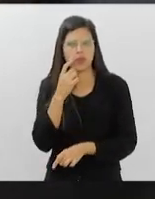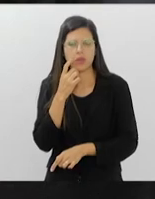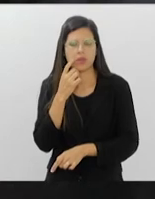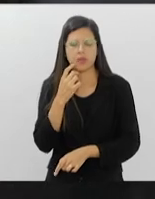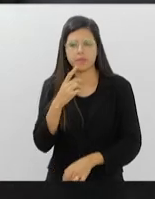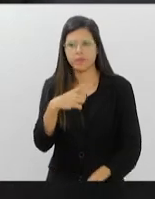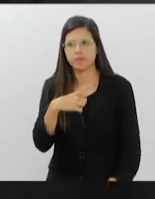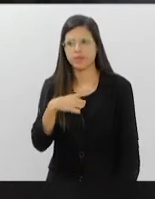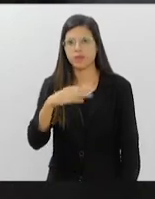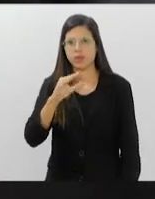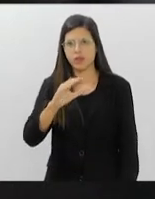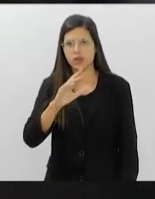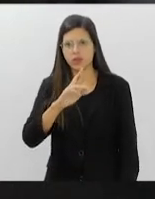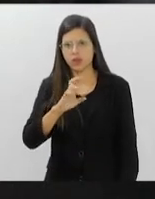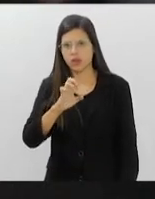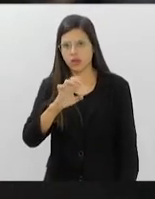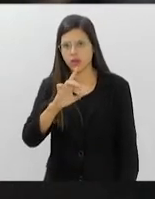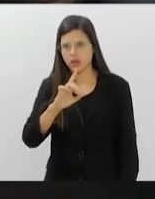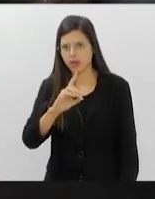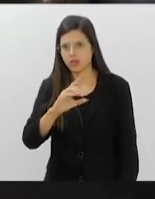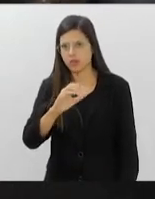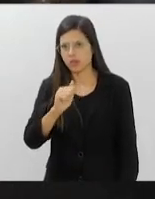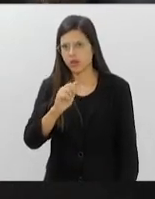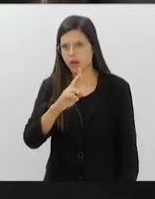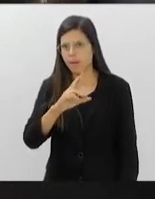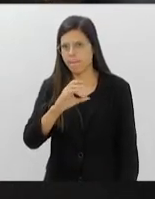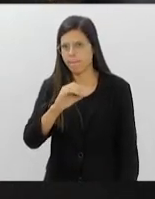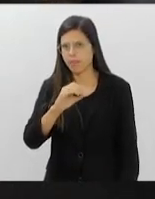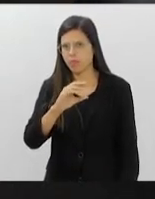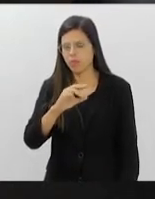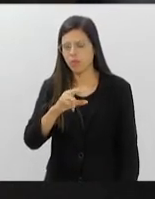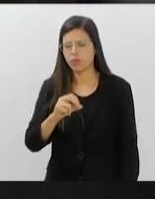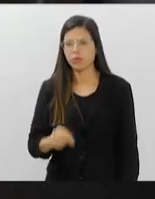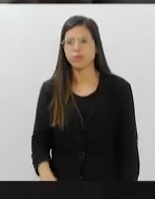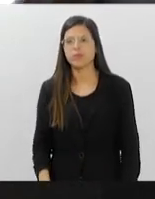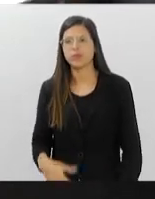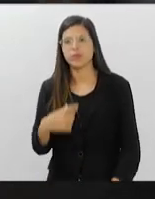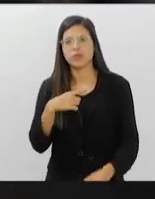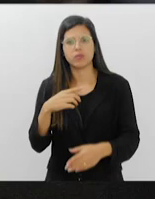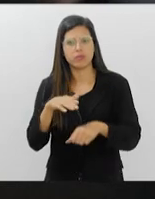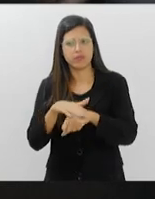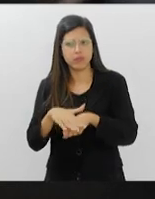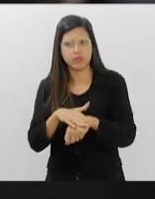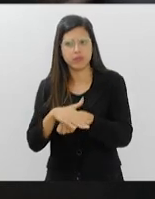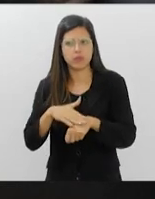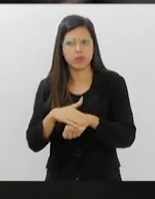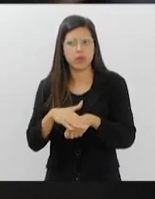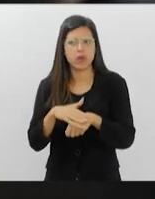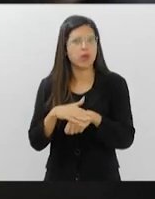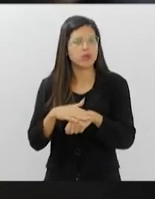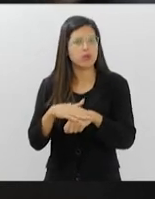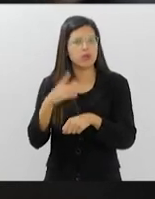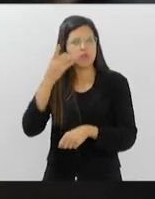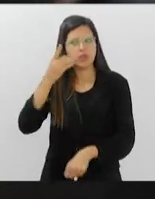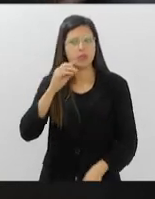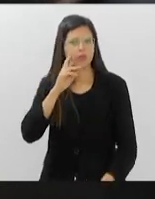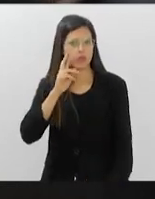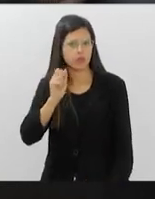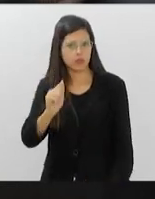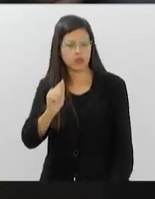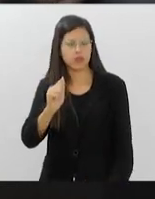e tive uma conversa junto com o deputado Rodrigo Amorim, com